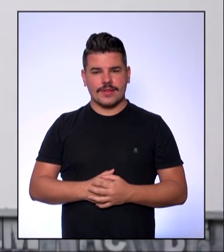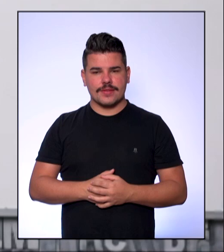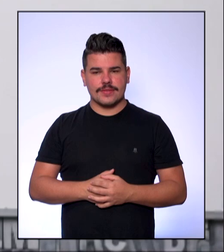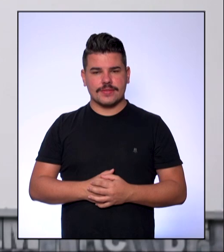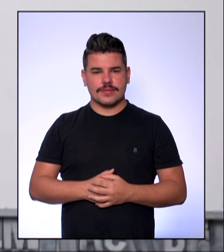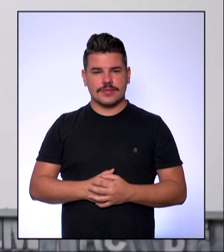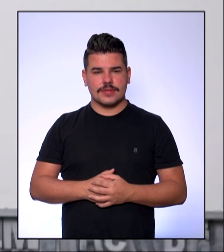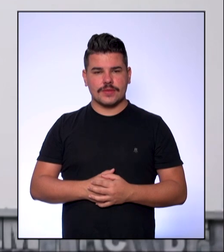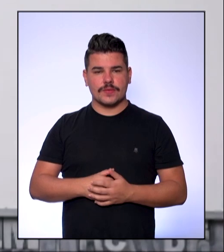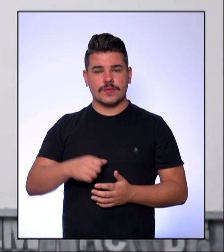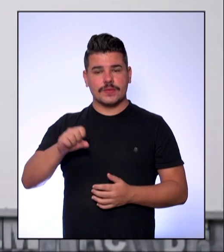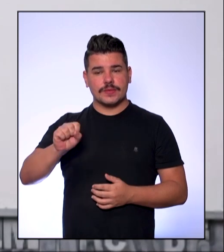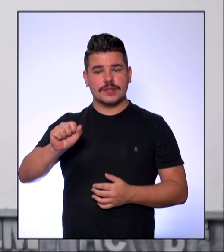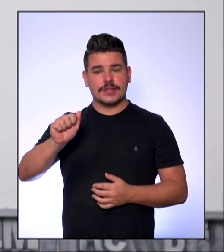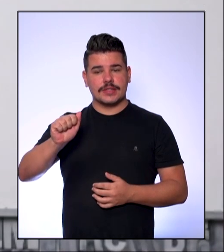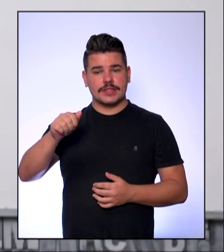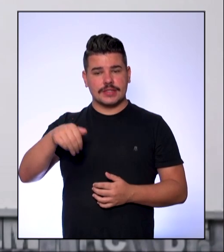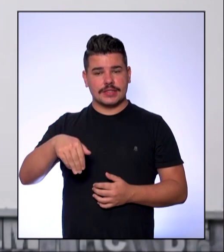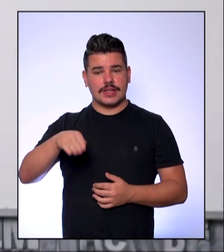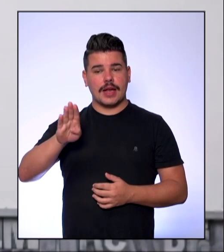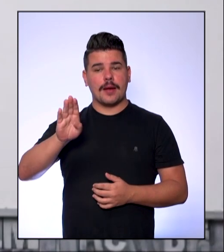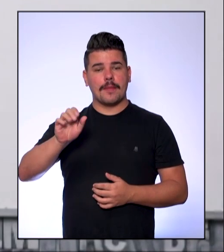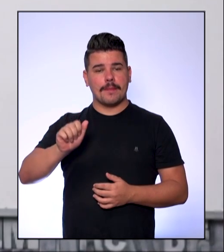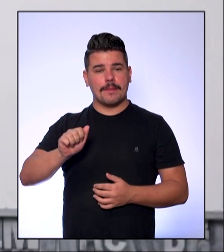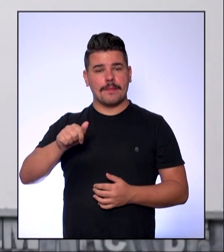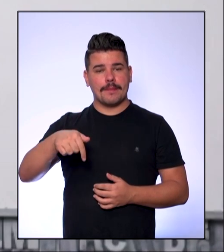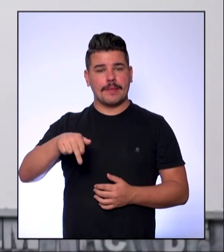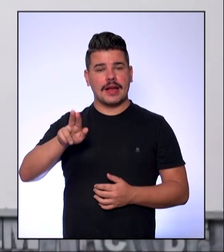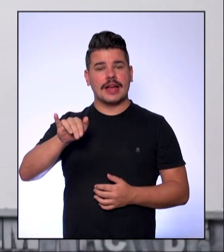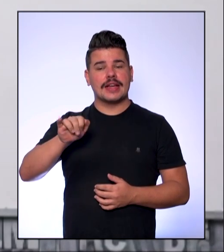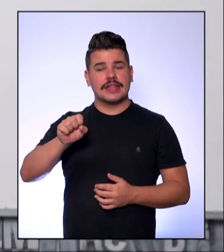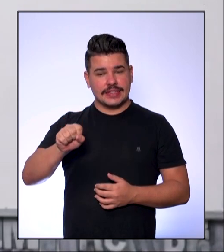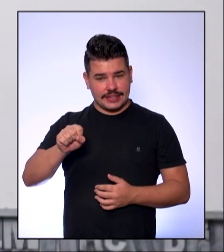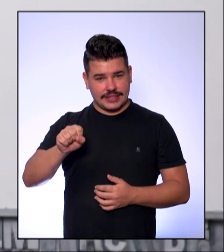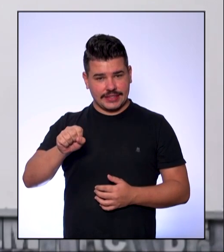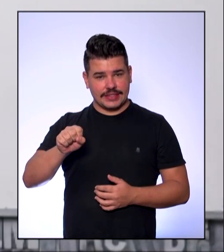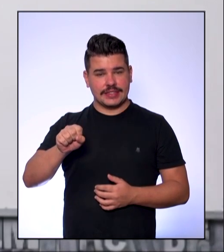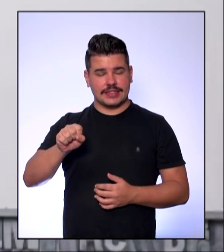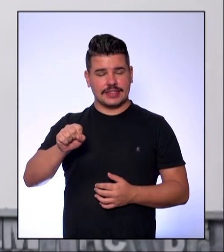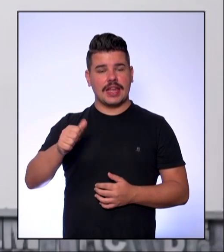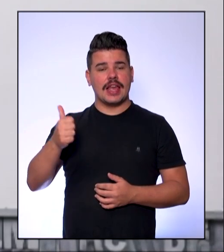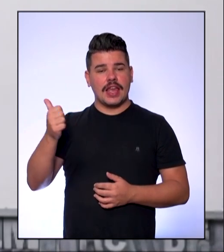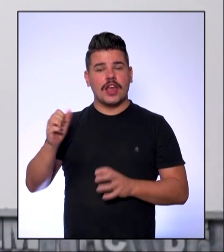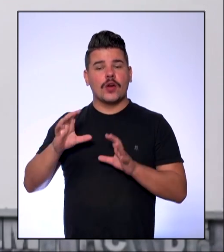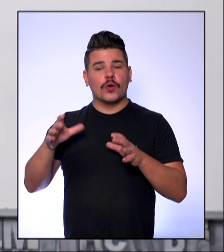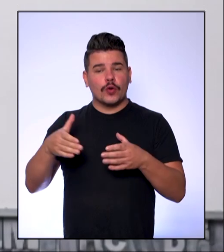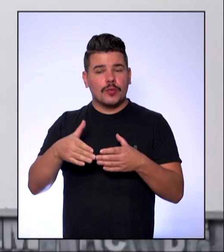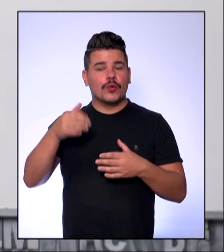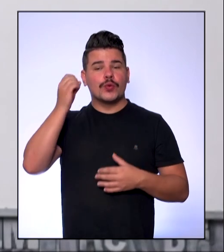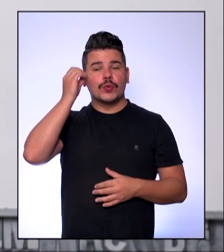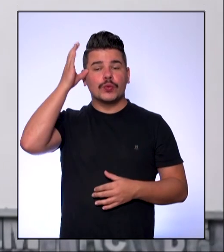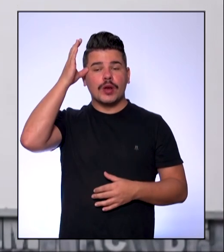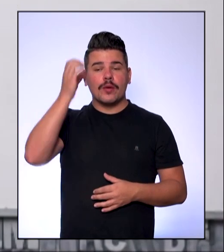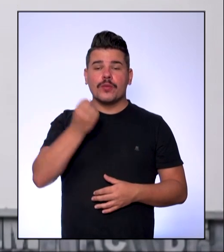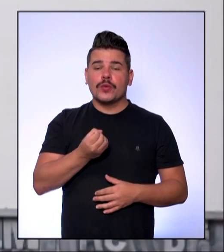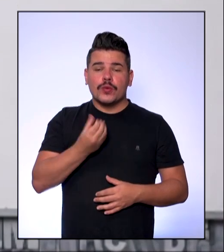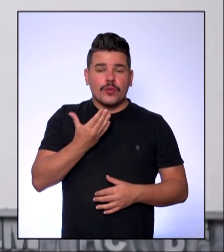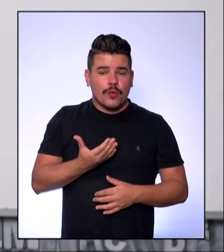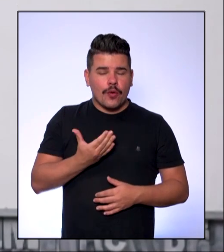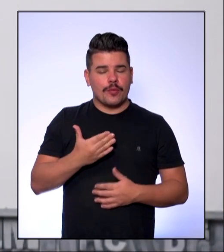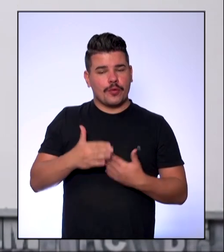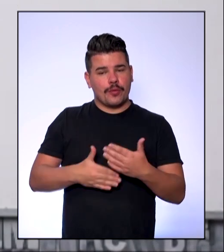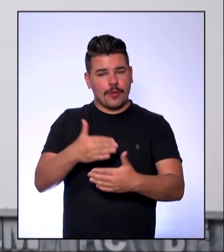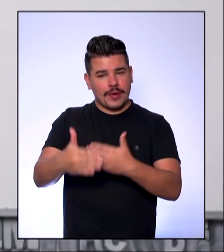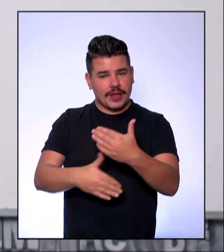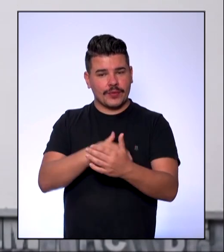os sambaquis, tá? Que culturalmente trazem uma grande perspectiva para a edificação